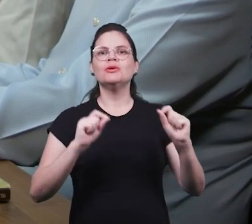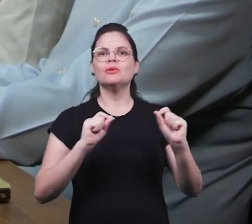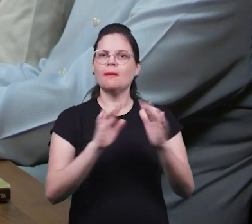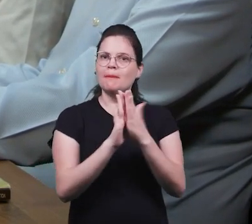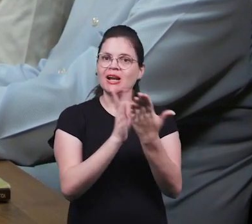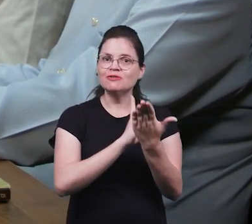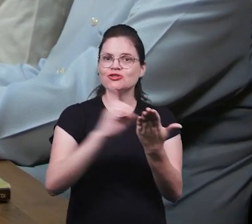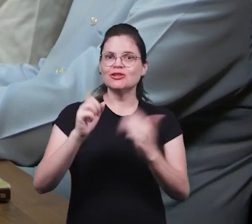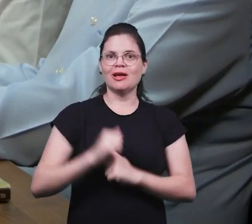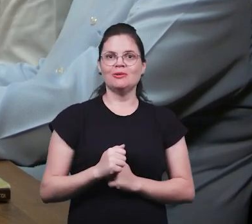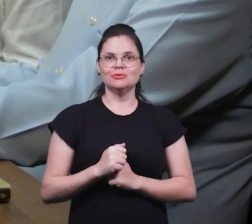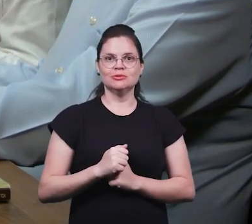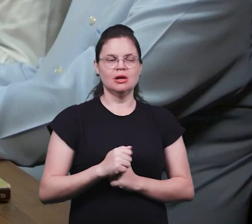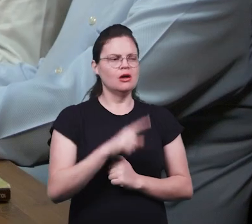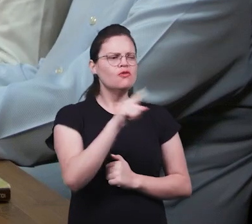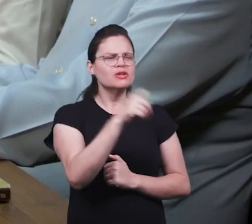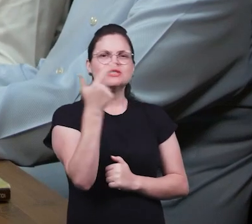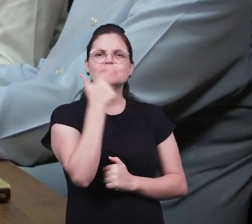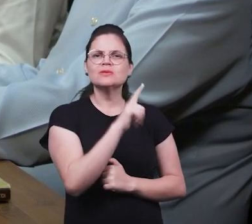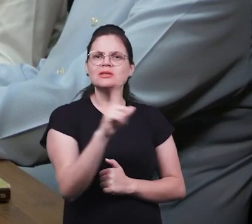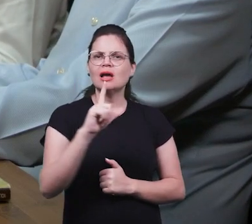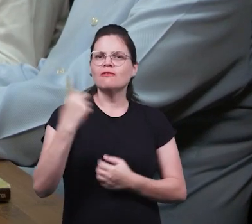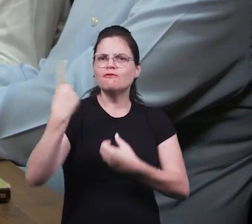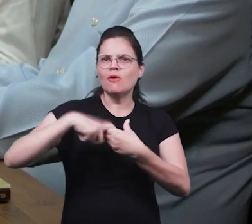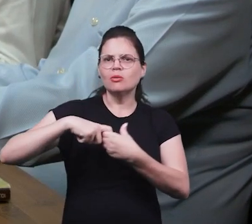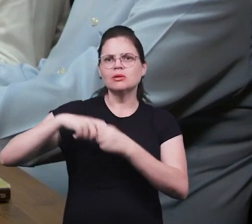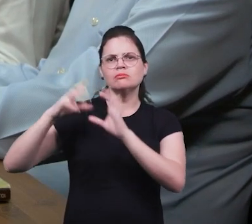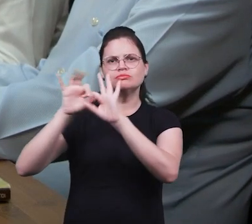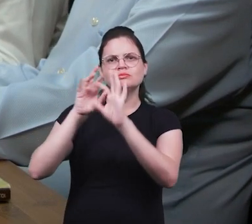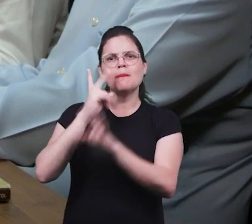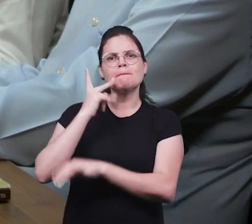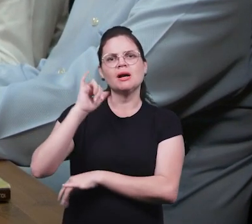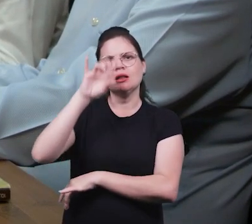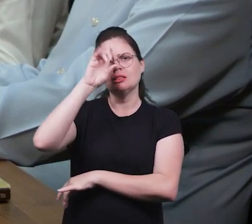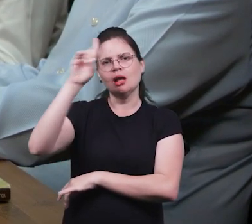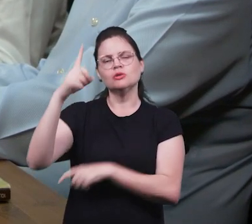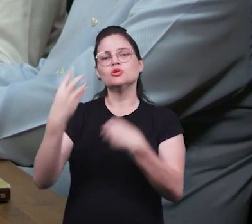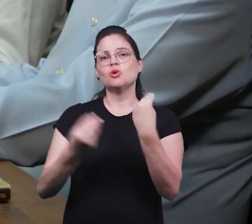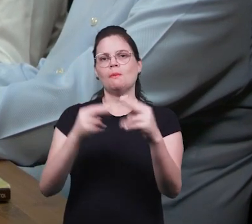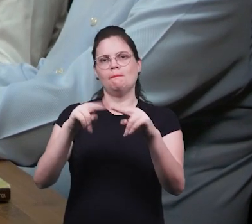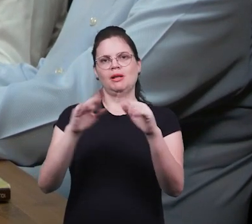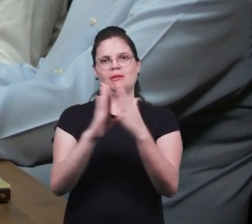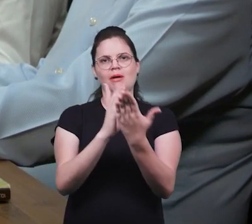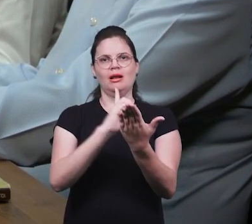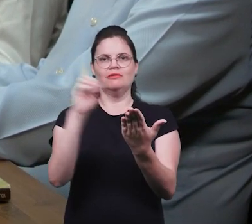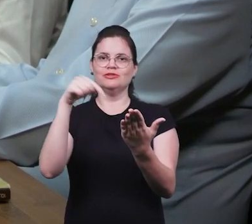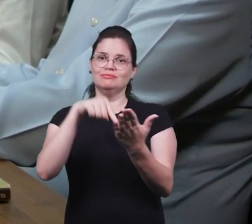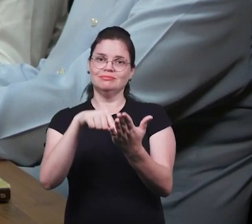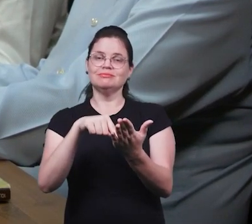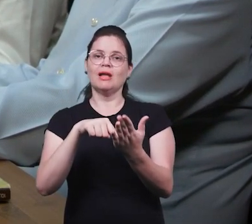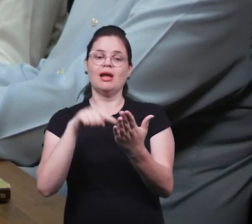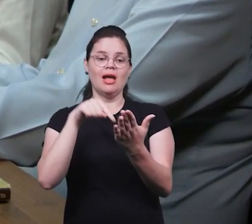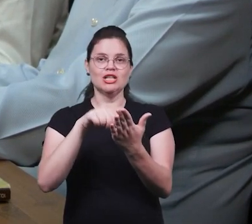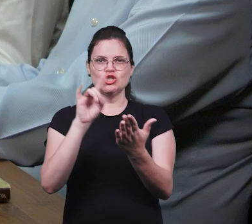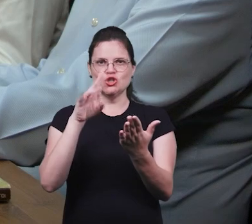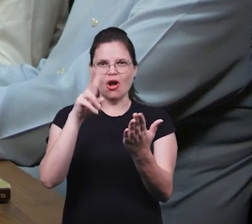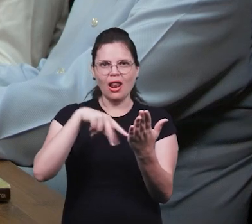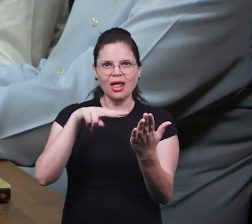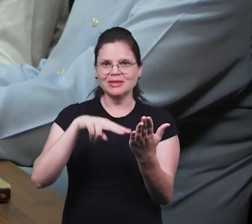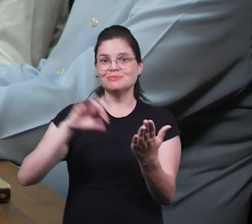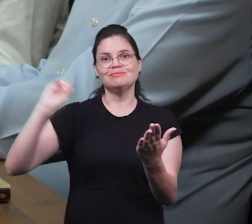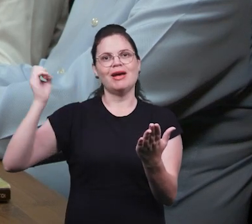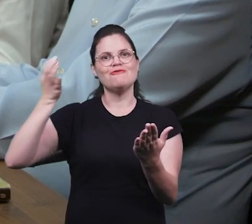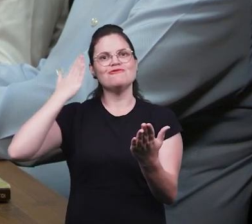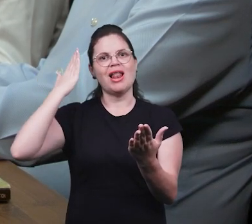submetendo, entendendo aquilo que o homem deixou de entender lá no começo. Deus preparou um lugar maravilhoso para o homem, mas ele é o